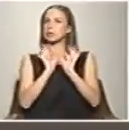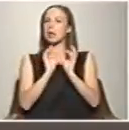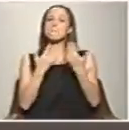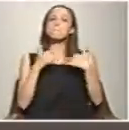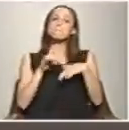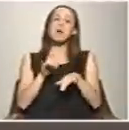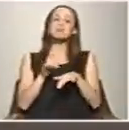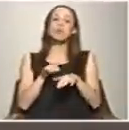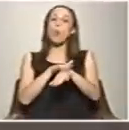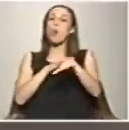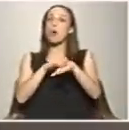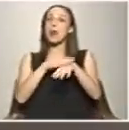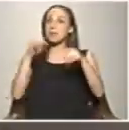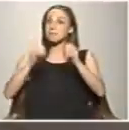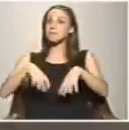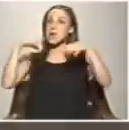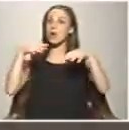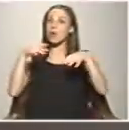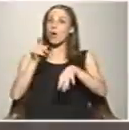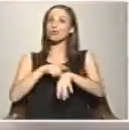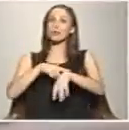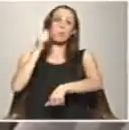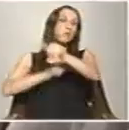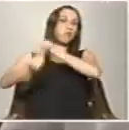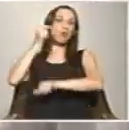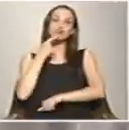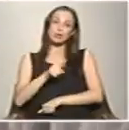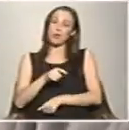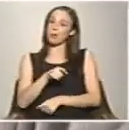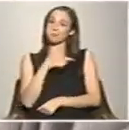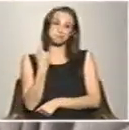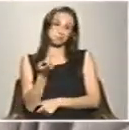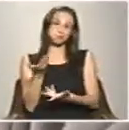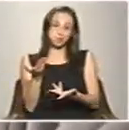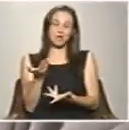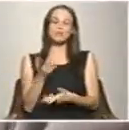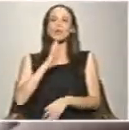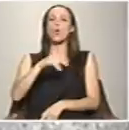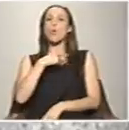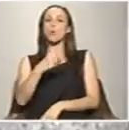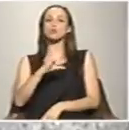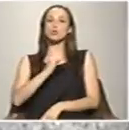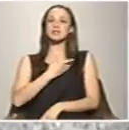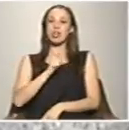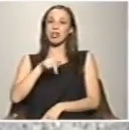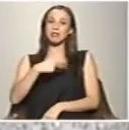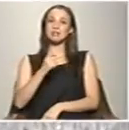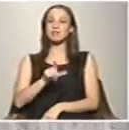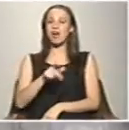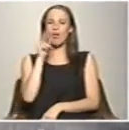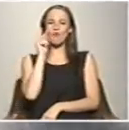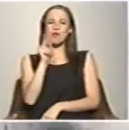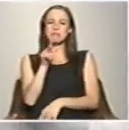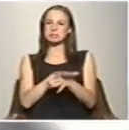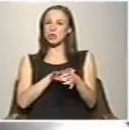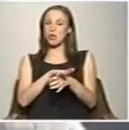creme milagroso que faça o tempo voltar para trás. Ora, o mundo ocidental depara-se progressivamente com uma realidade